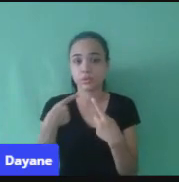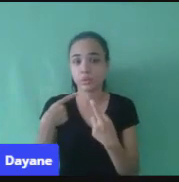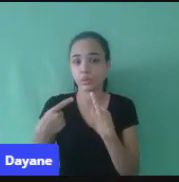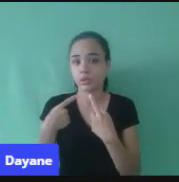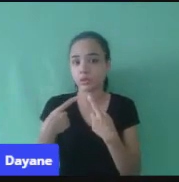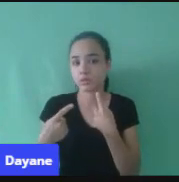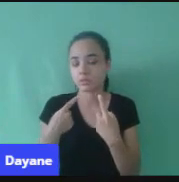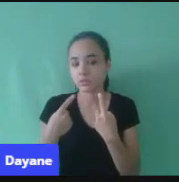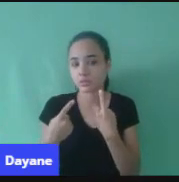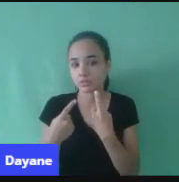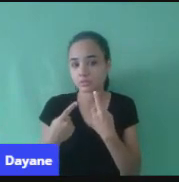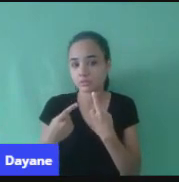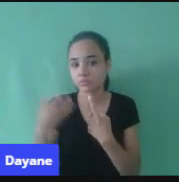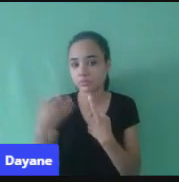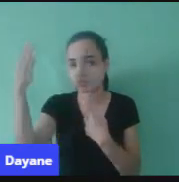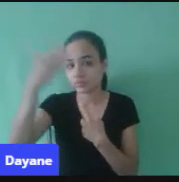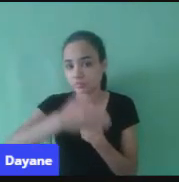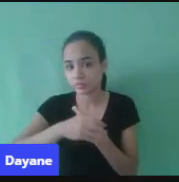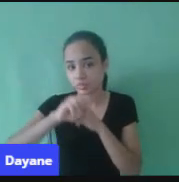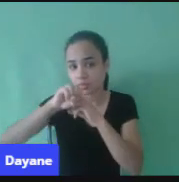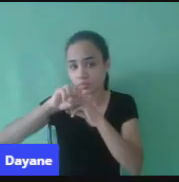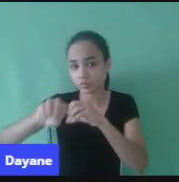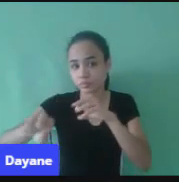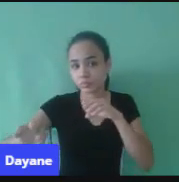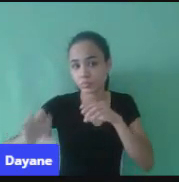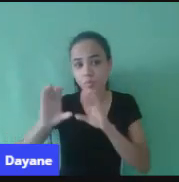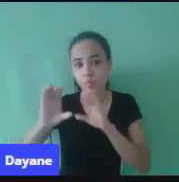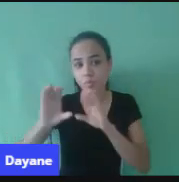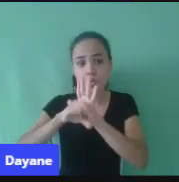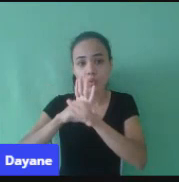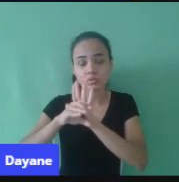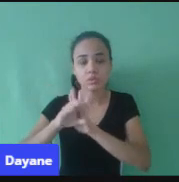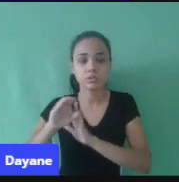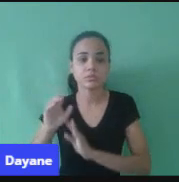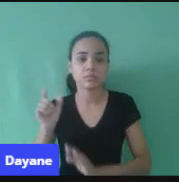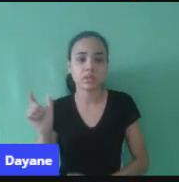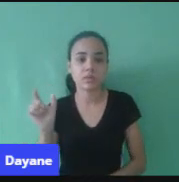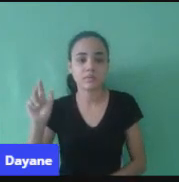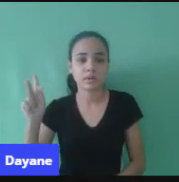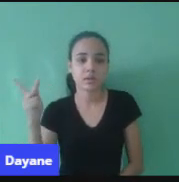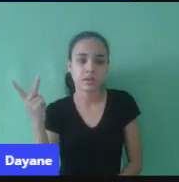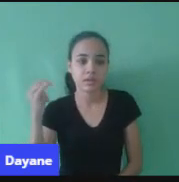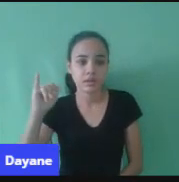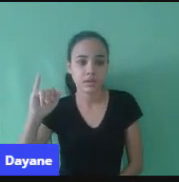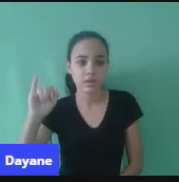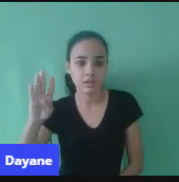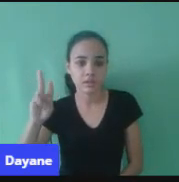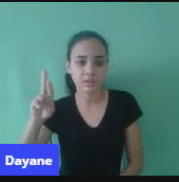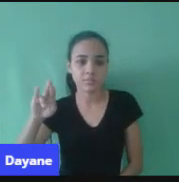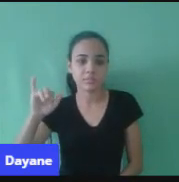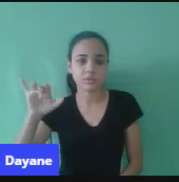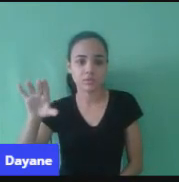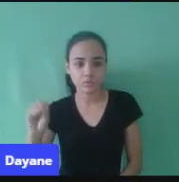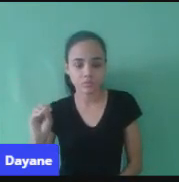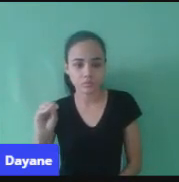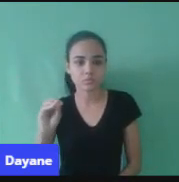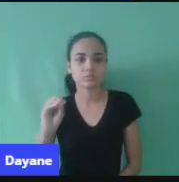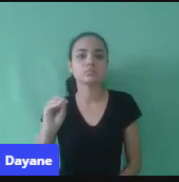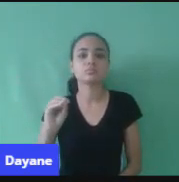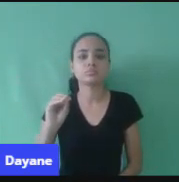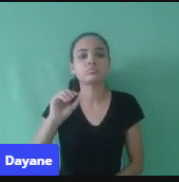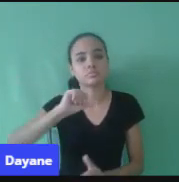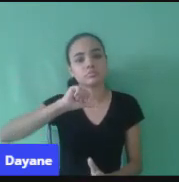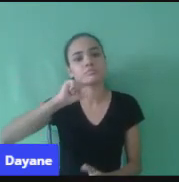o conceito do híbrido, nessa transição. E chega para nós o questionamento,